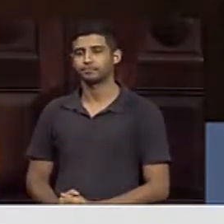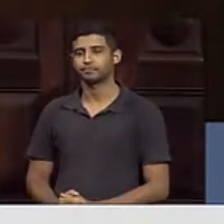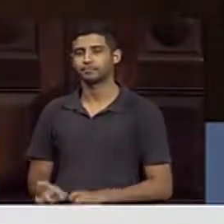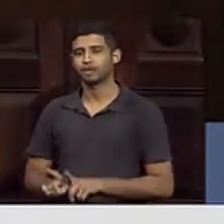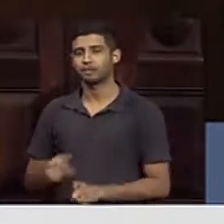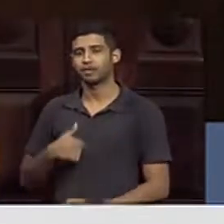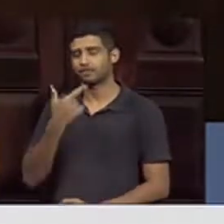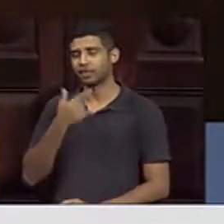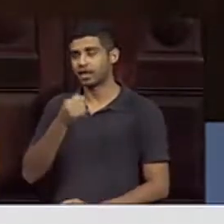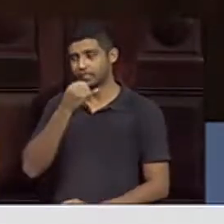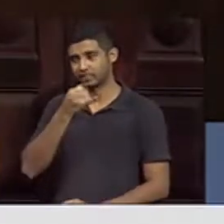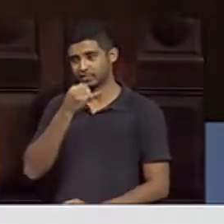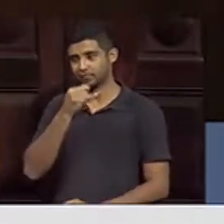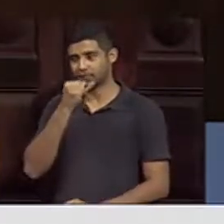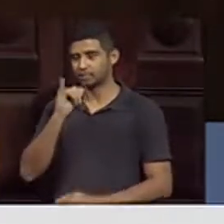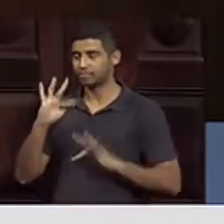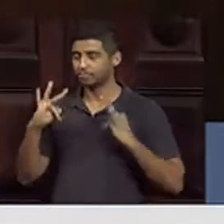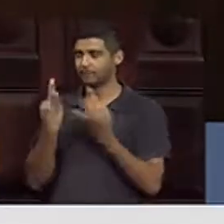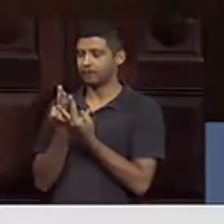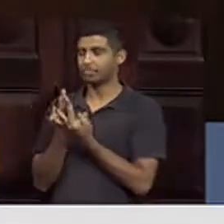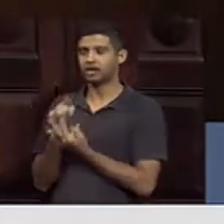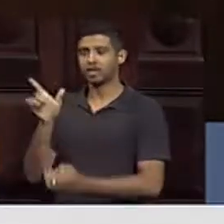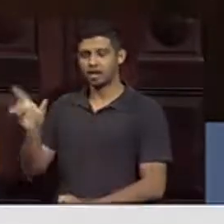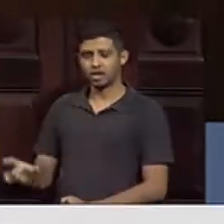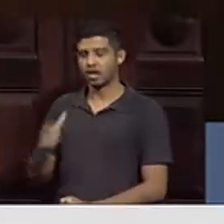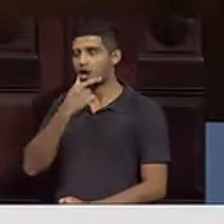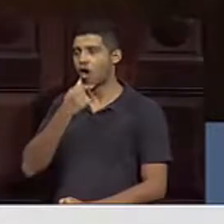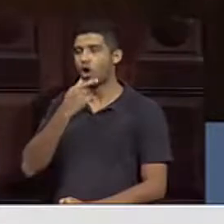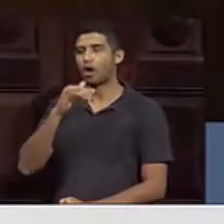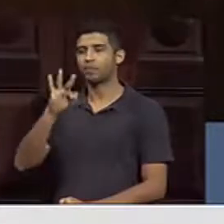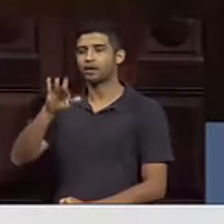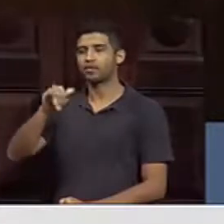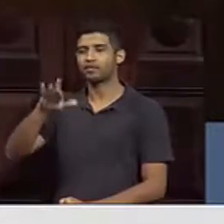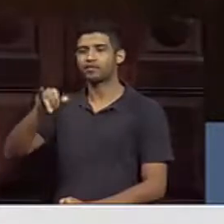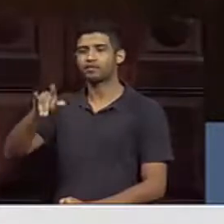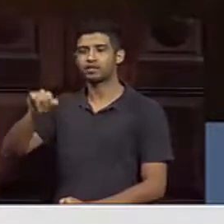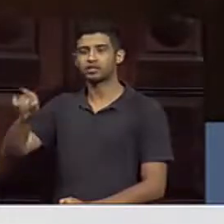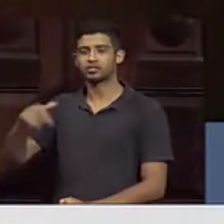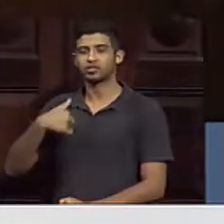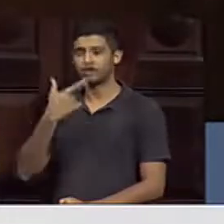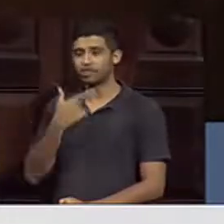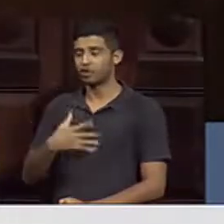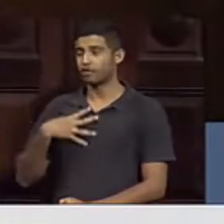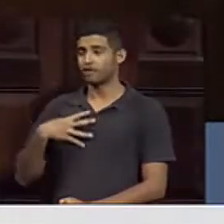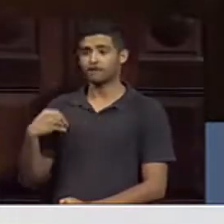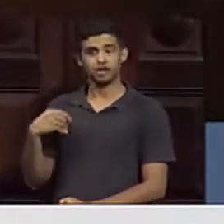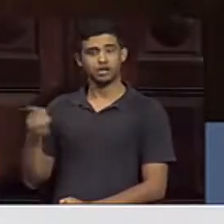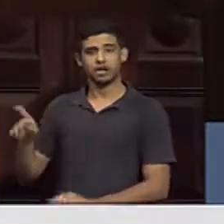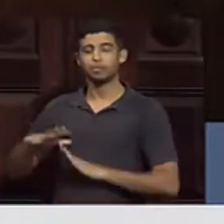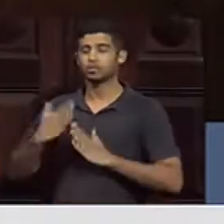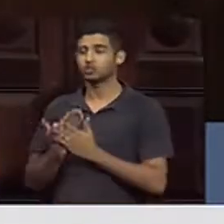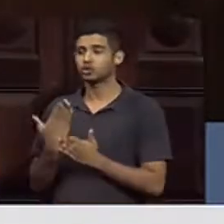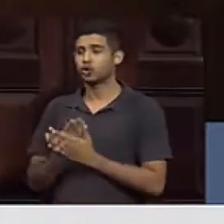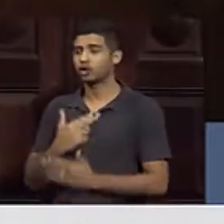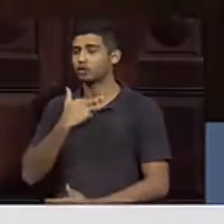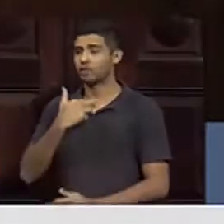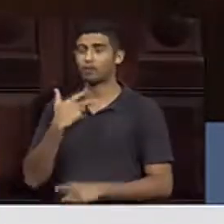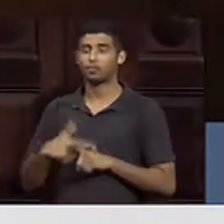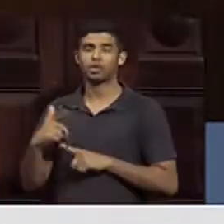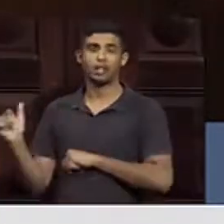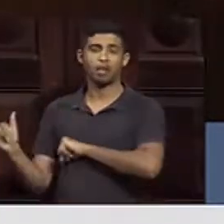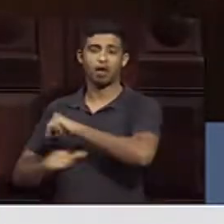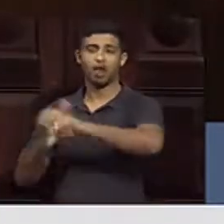de uma família do Colégio Francisco Portugal Neves que não está podendo levar seu filho porque com essa mudança no quadro